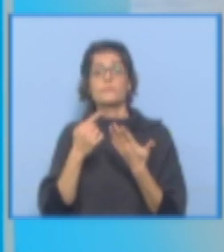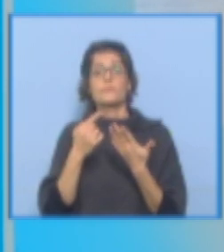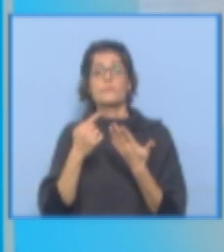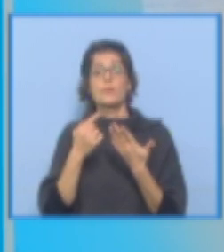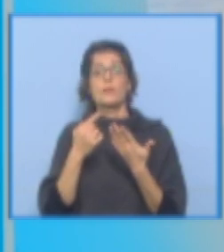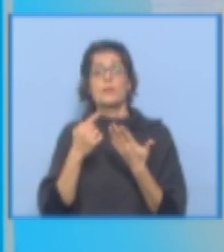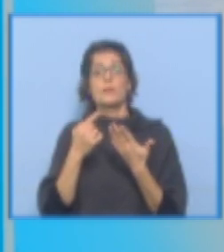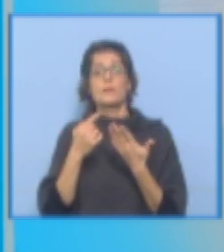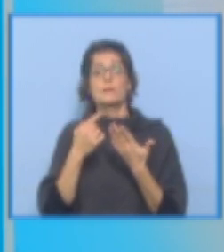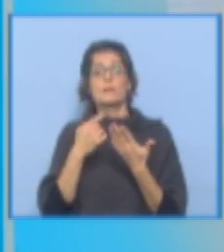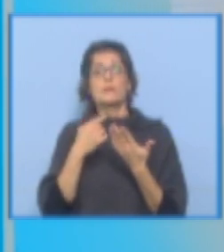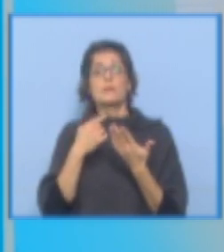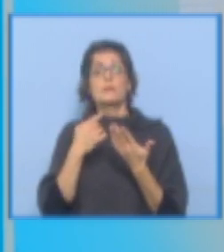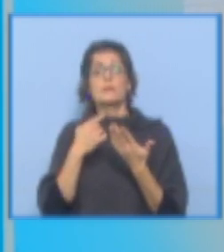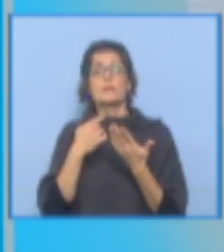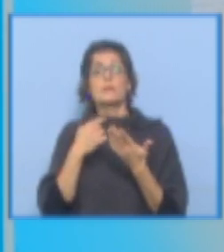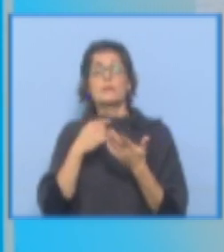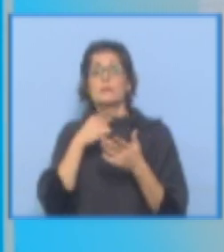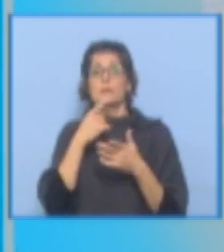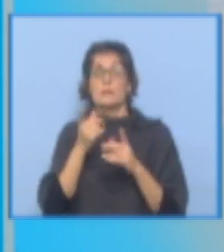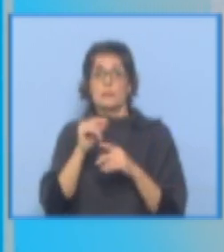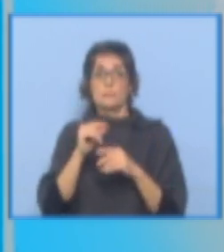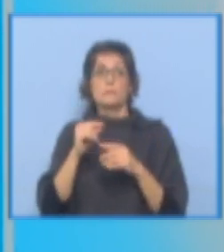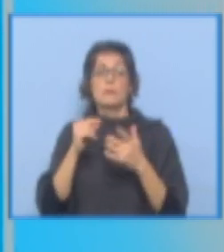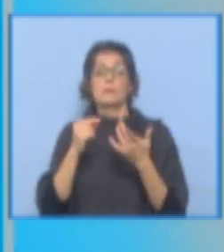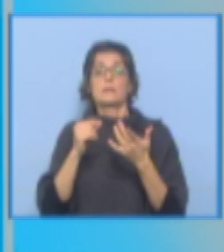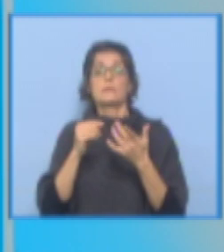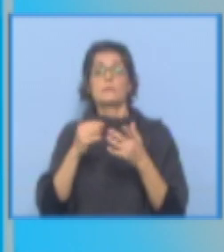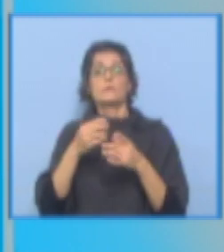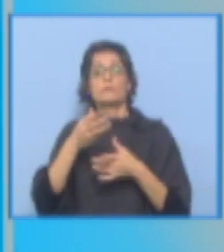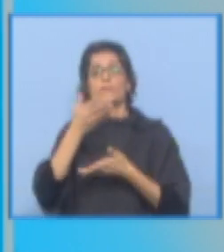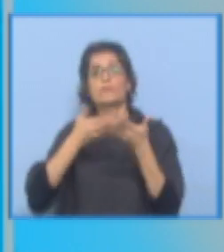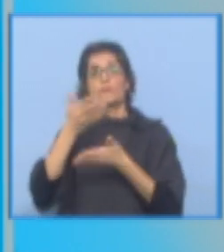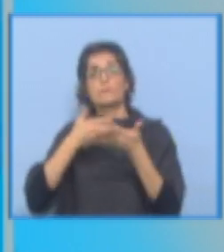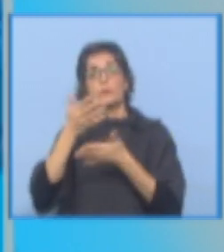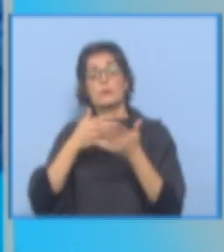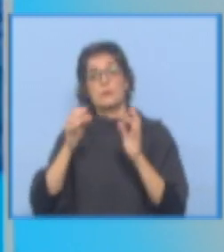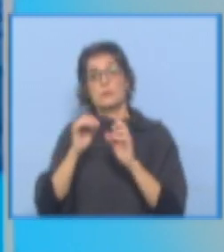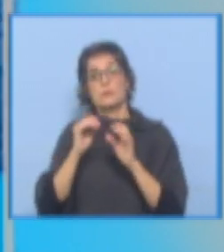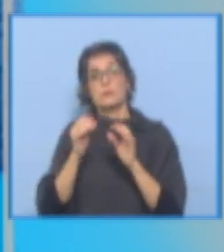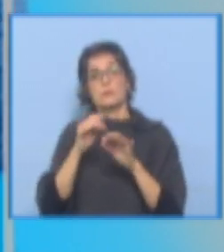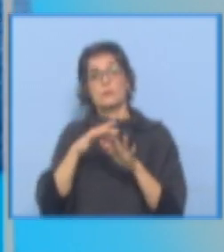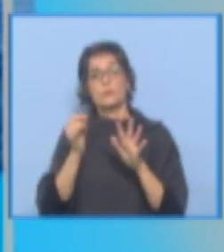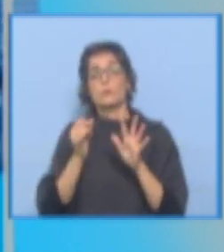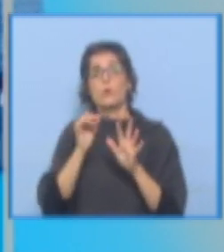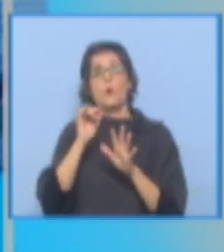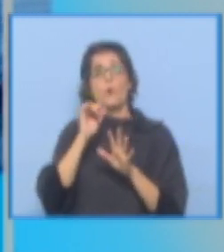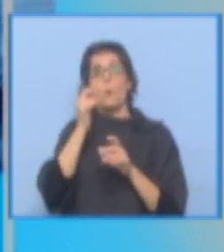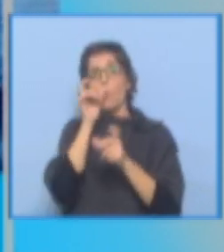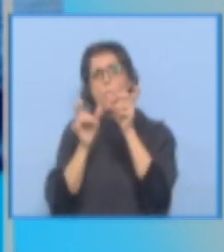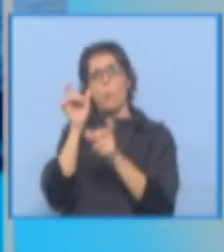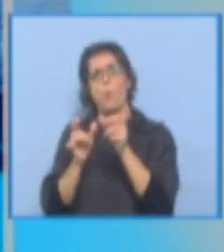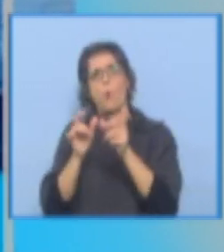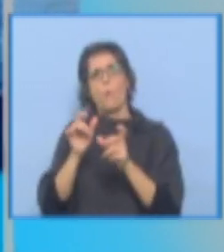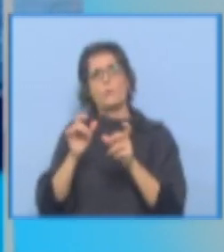de uma conversa sobre a homossexualidade e como um cristão deve encarar a questão e deve viver